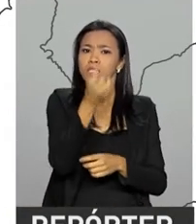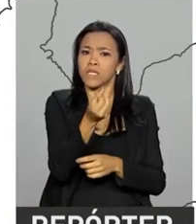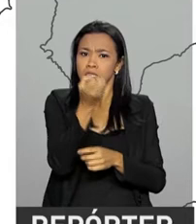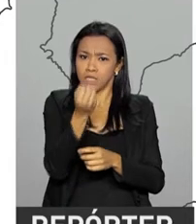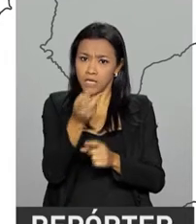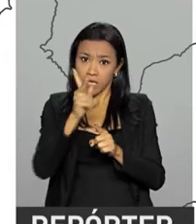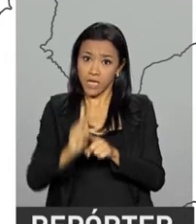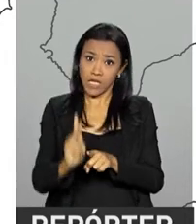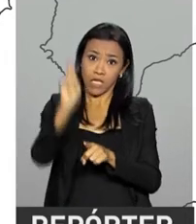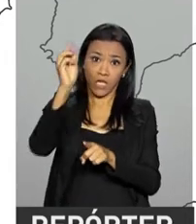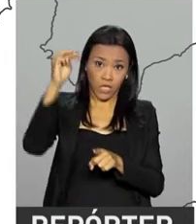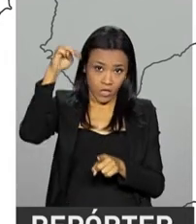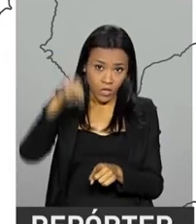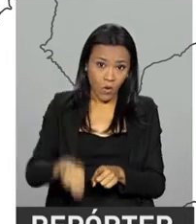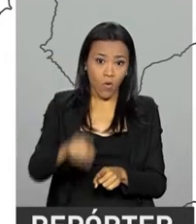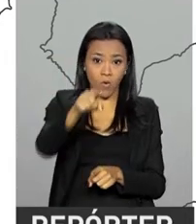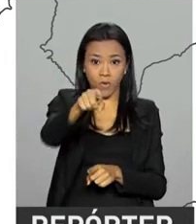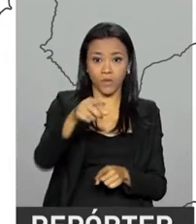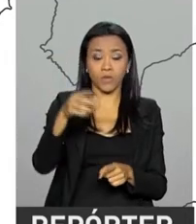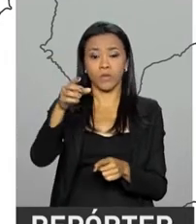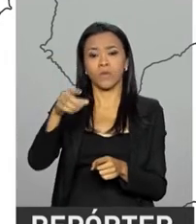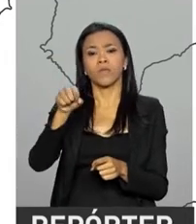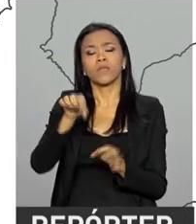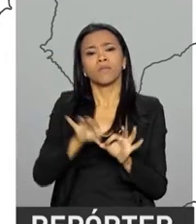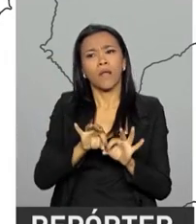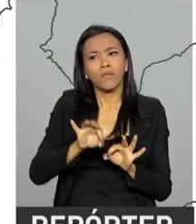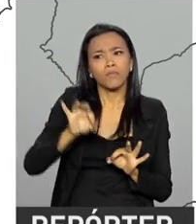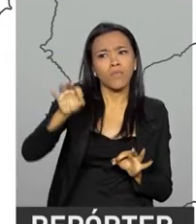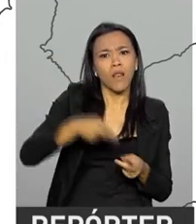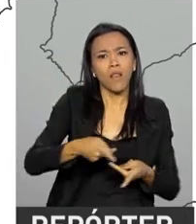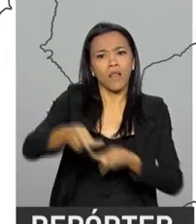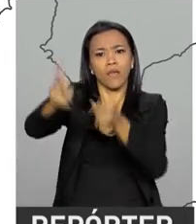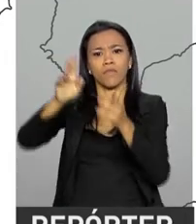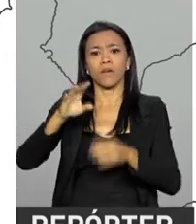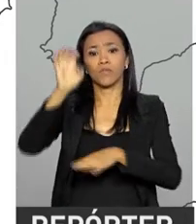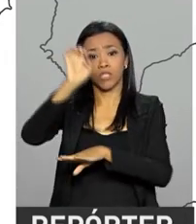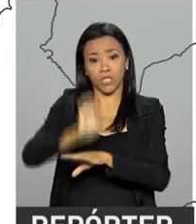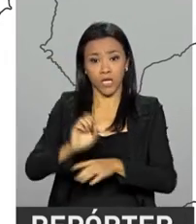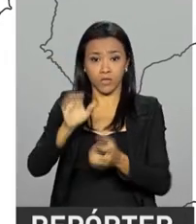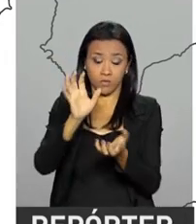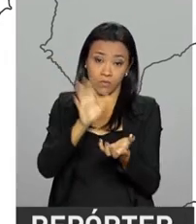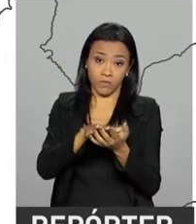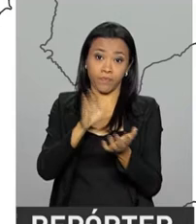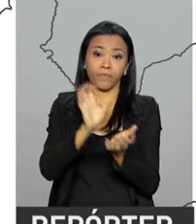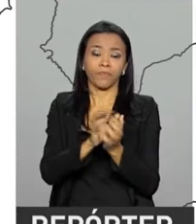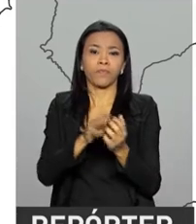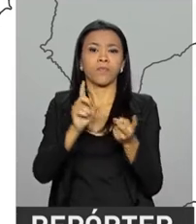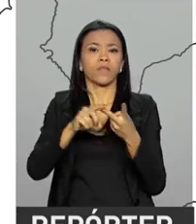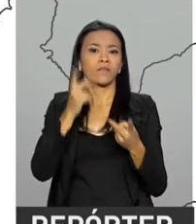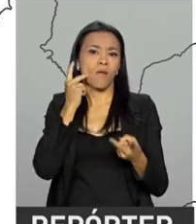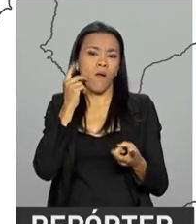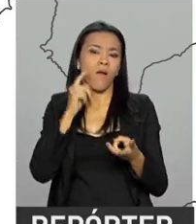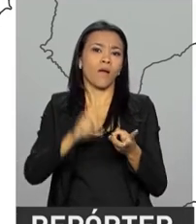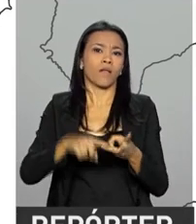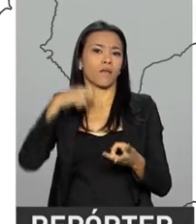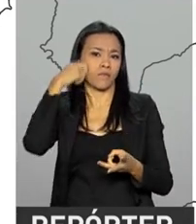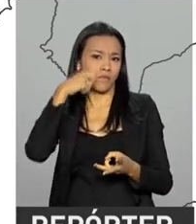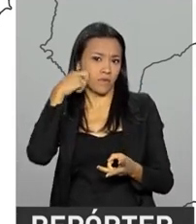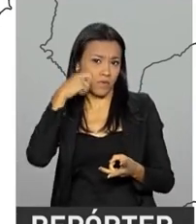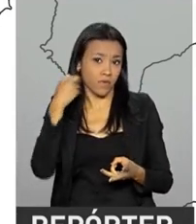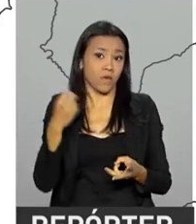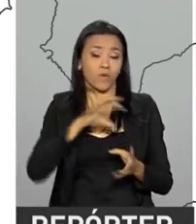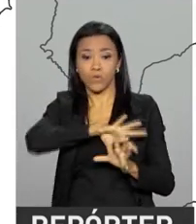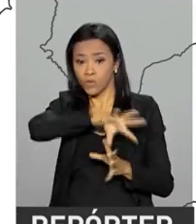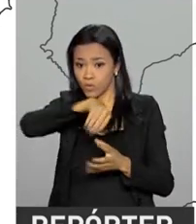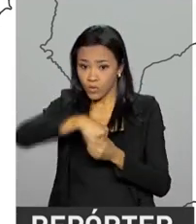canais e reservatórios do eixo norte do projeto para atender os estados de pernambuco ceará paraíba e rio grande do norte no total